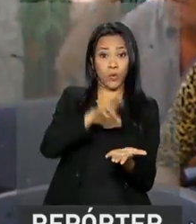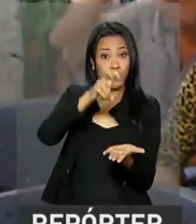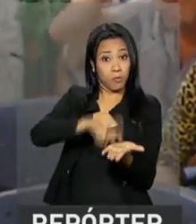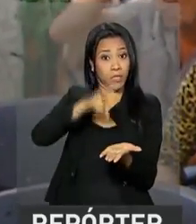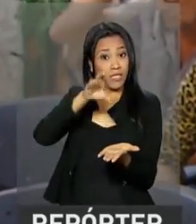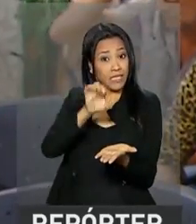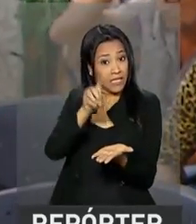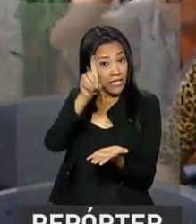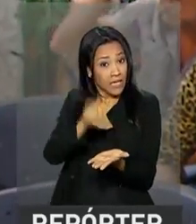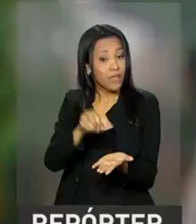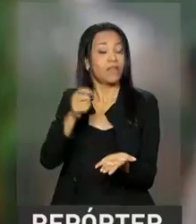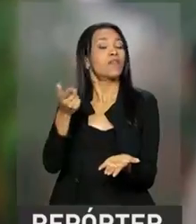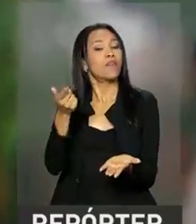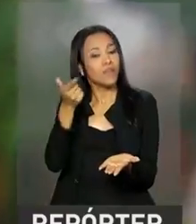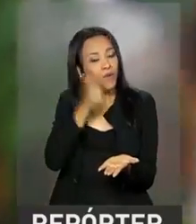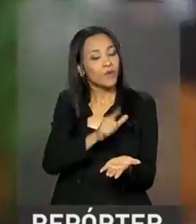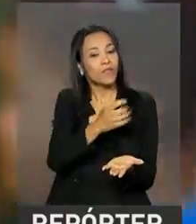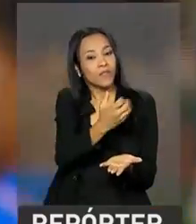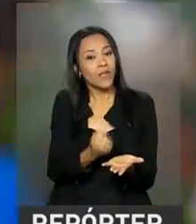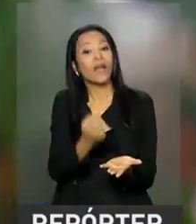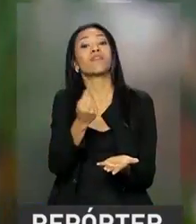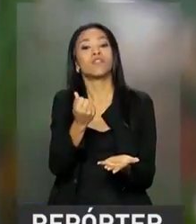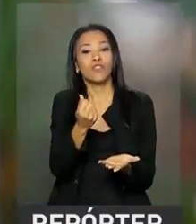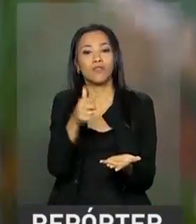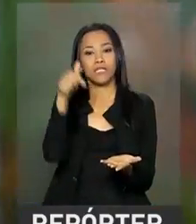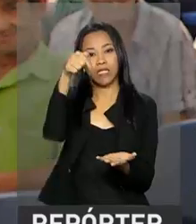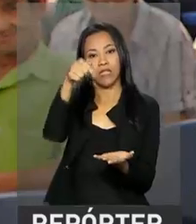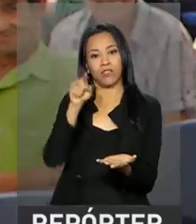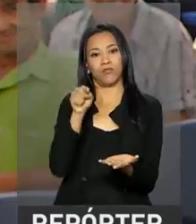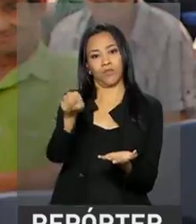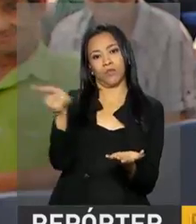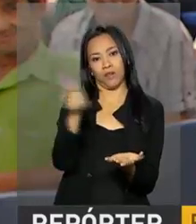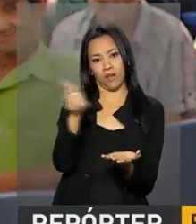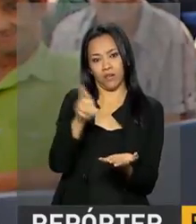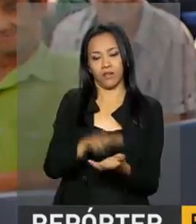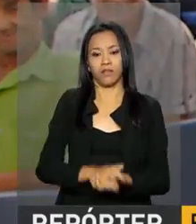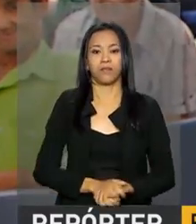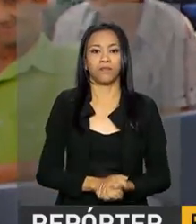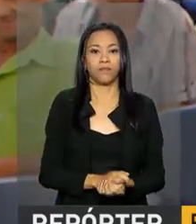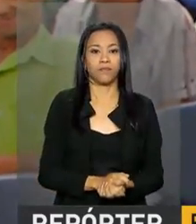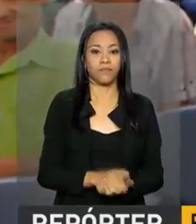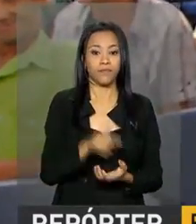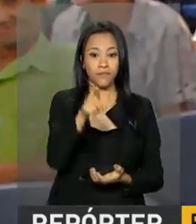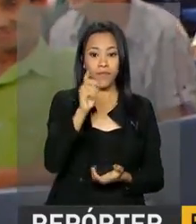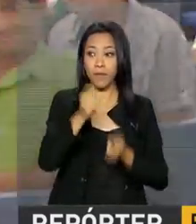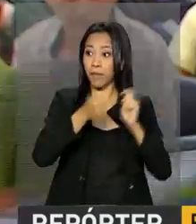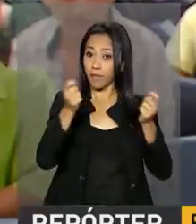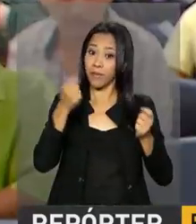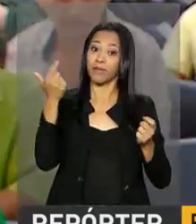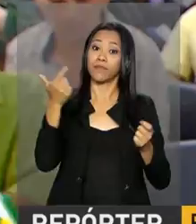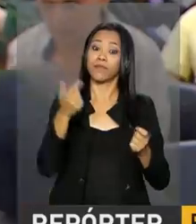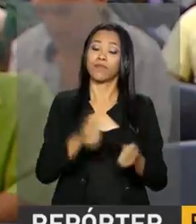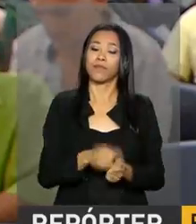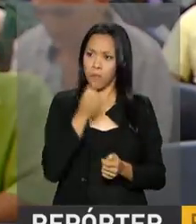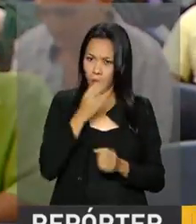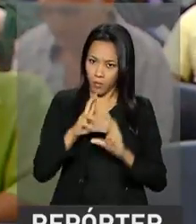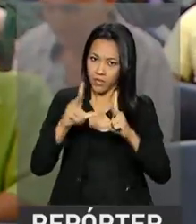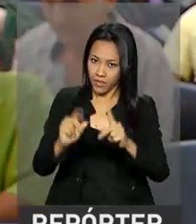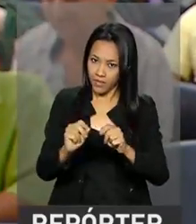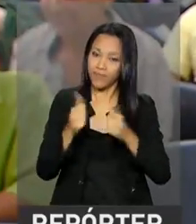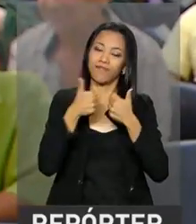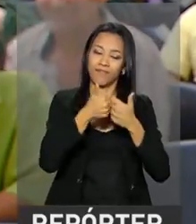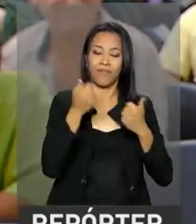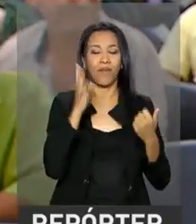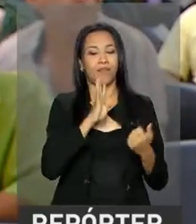agência e saiu de lá com R 7.000 no bolso pagar as contas para poder comprar de novo um belo presente oh